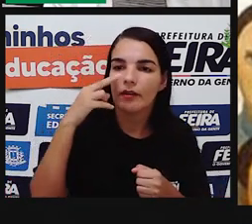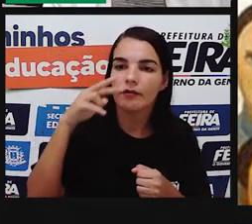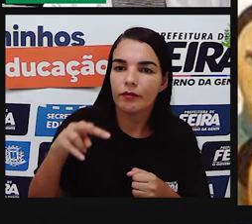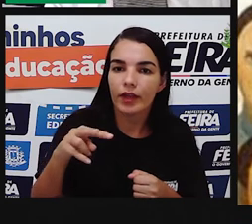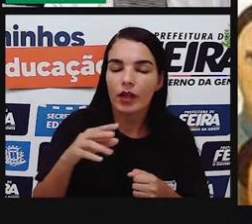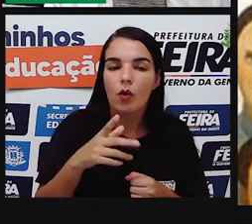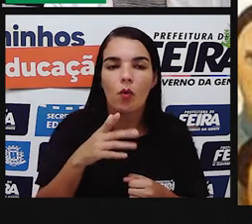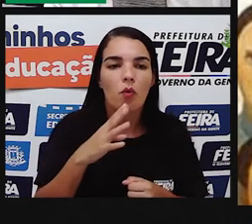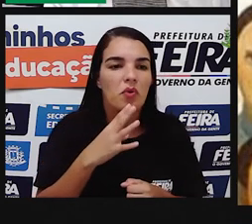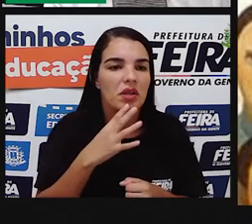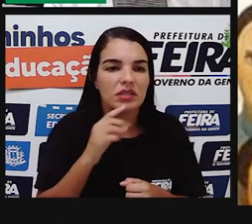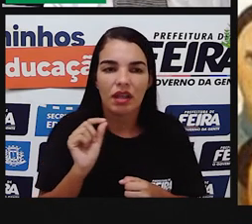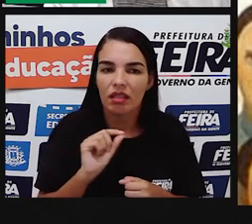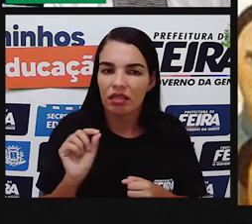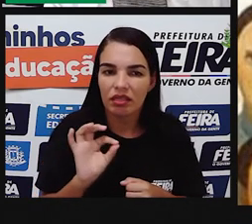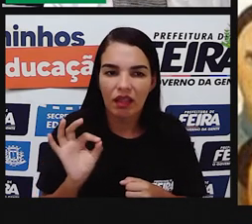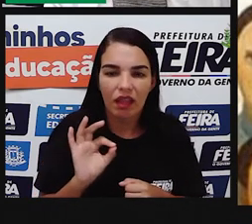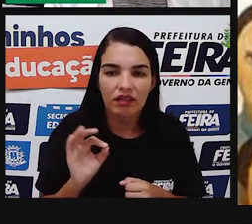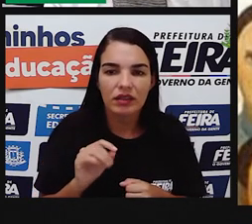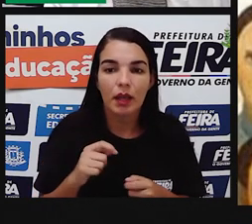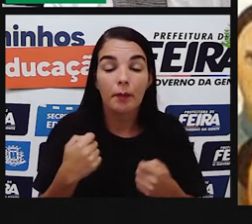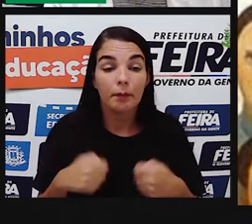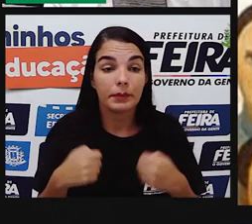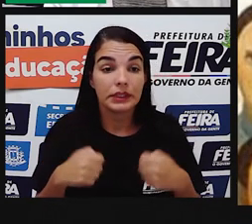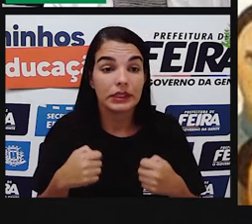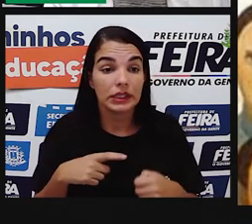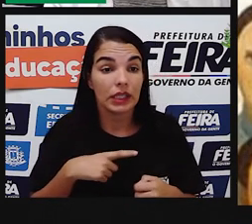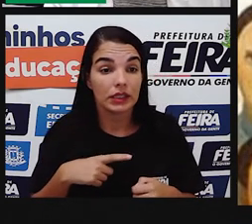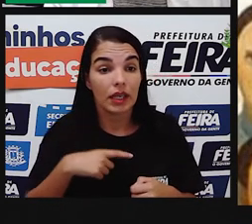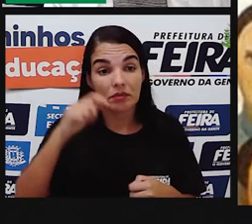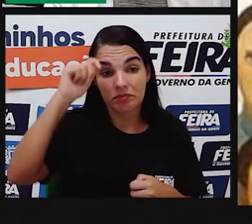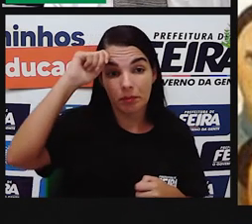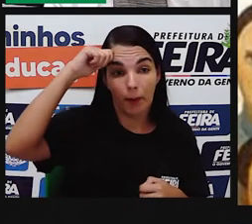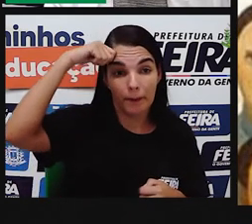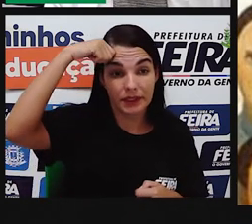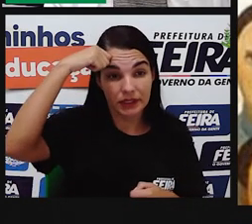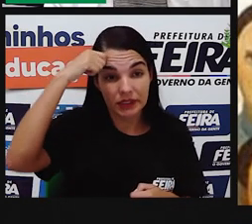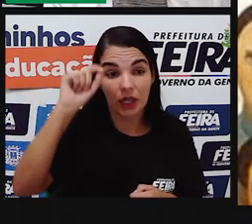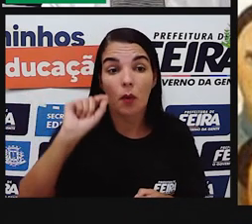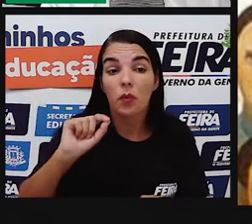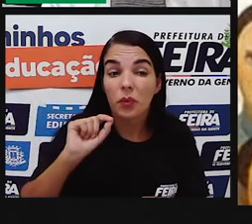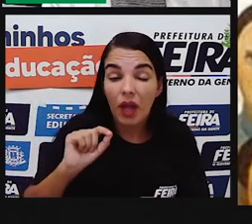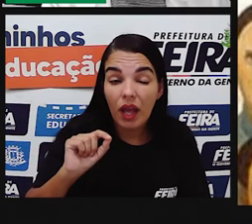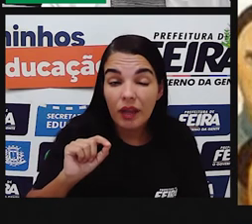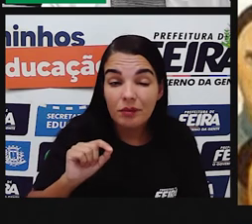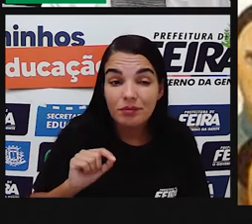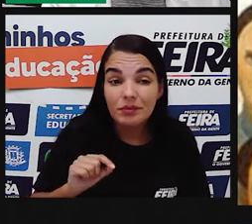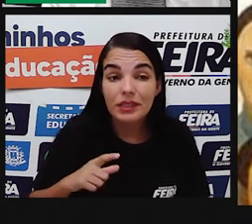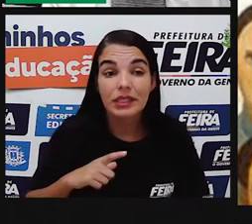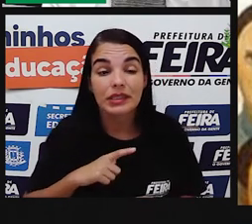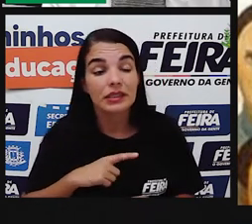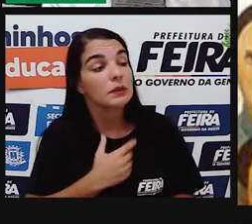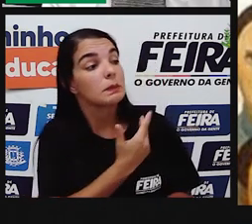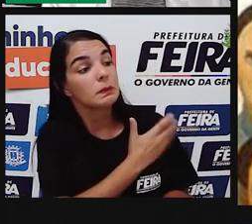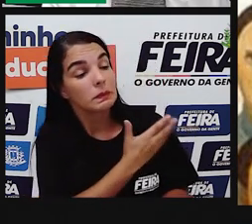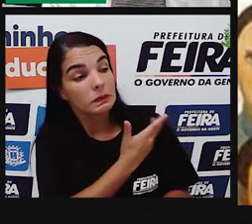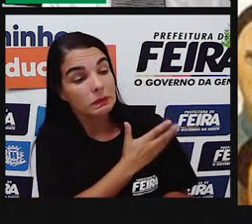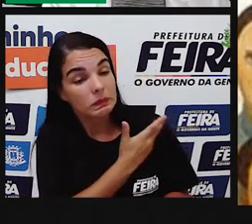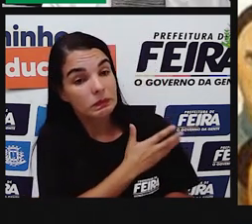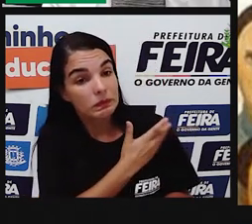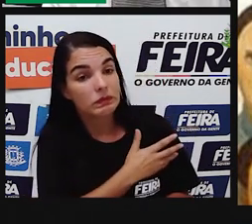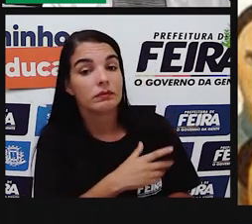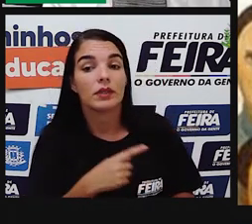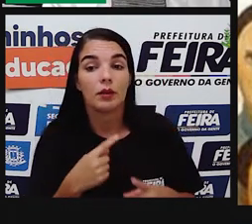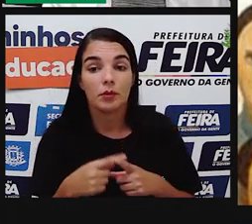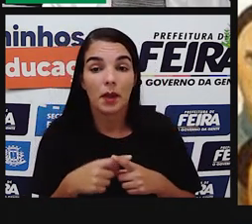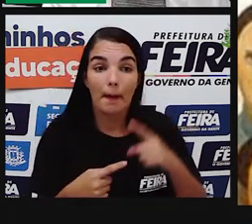conhecer o corvo, ele é racista porque ele considera a espécie a que o corvo